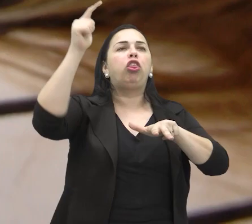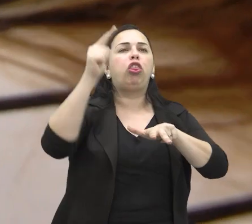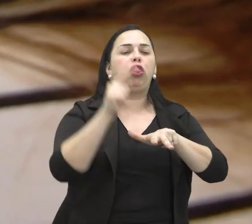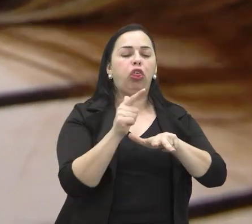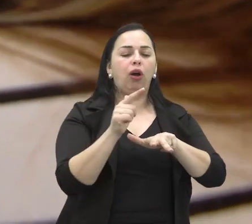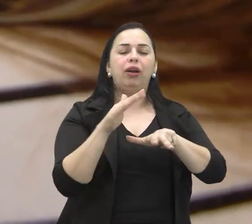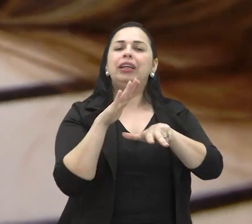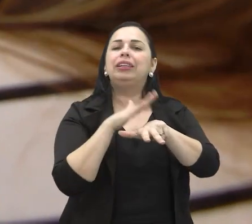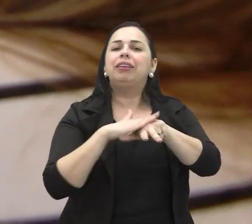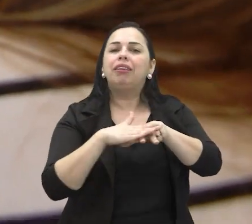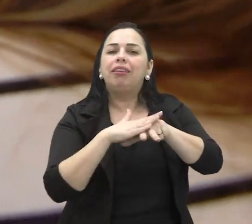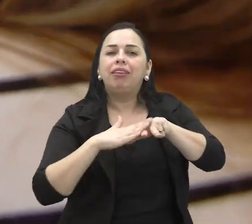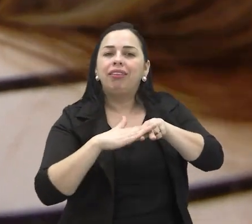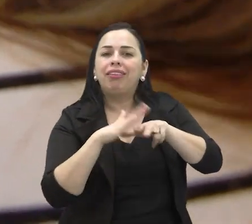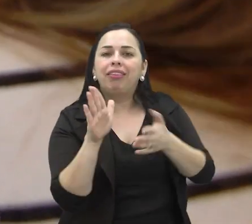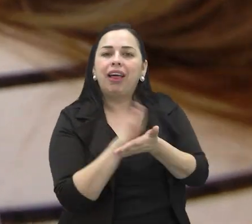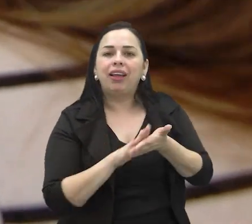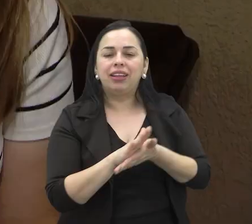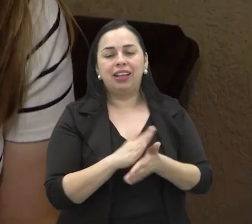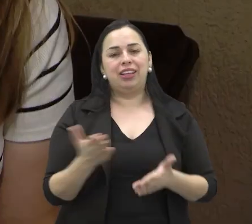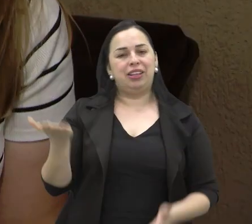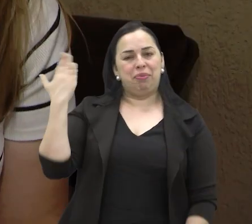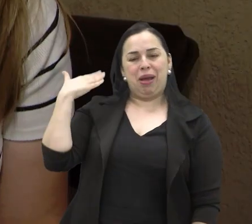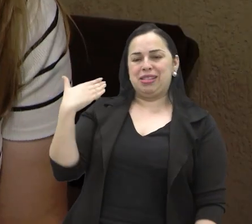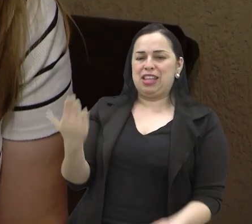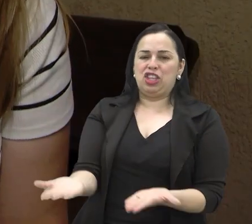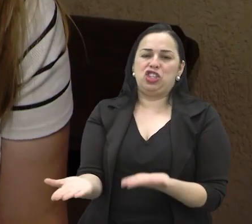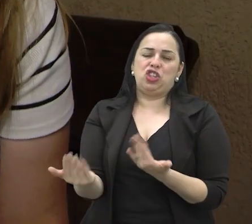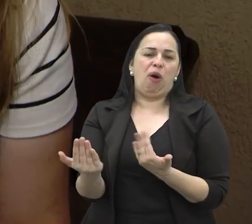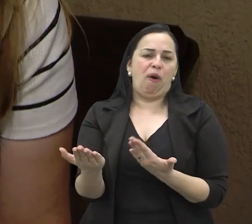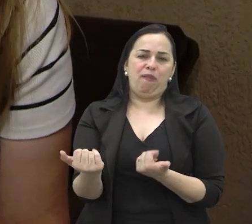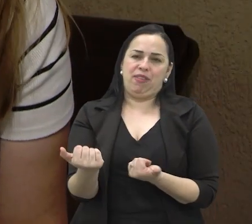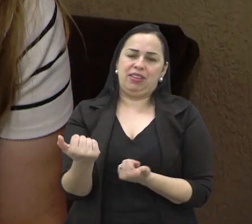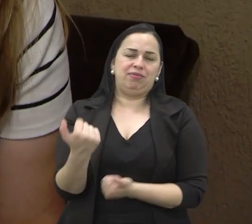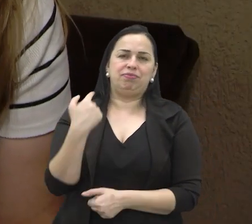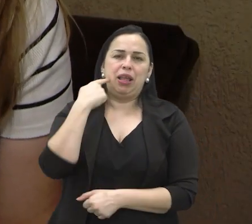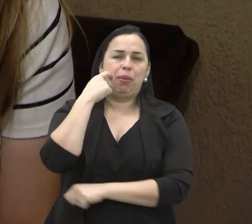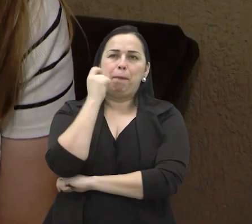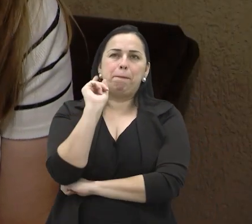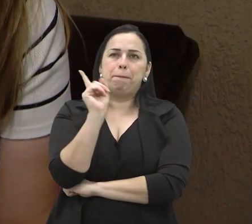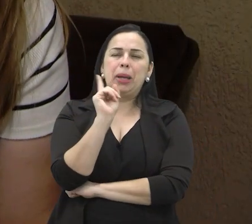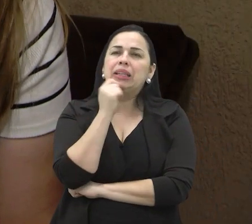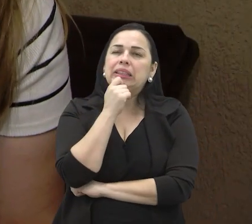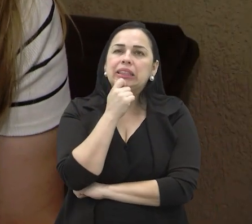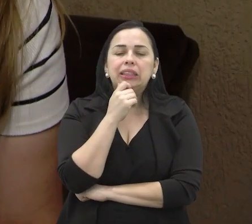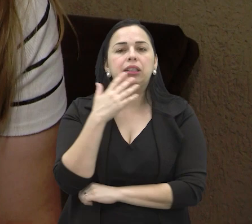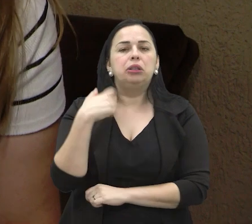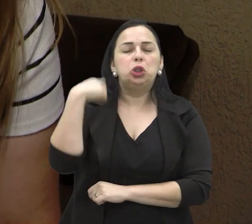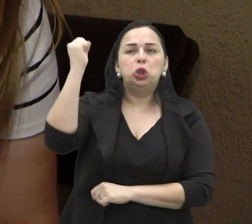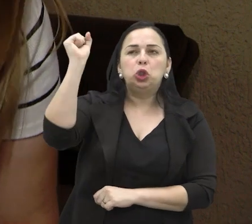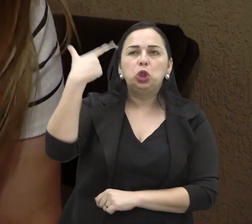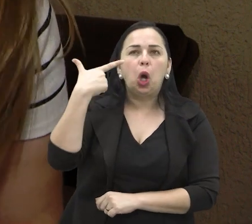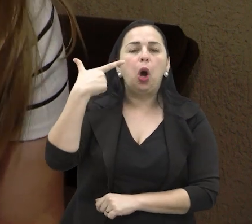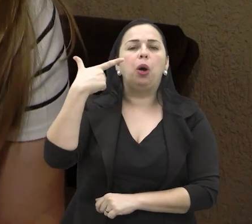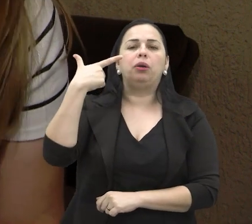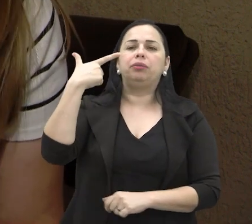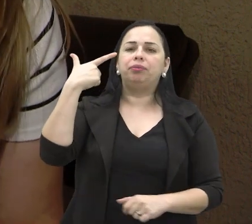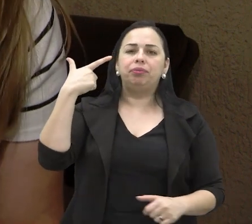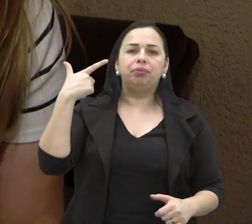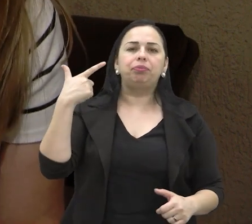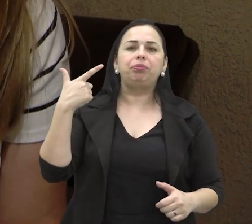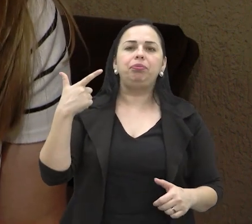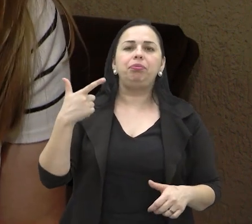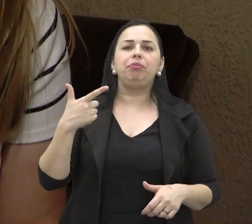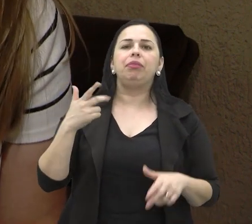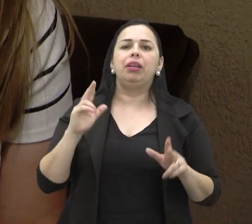horas exposta ao sol, sem proteção. Quando a gente é mais jovem, a gente não pensa nessas coisas. Muito